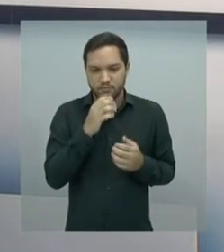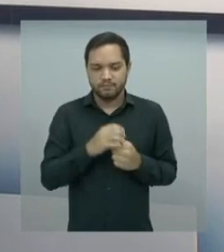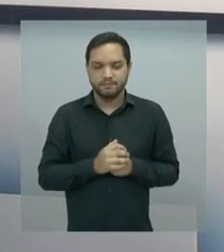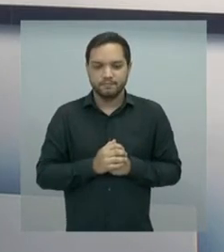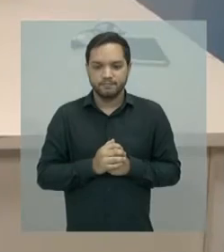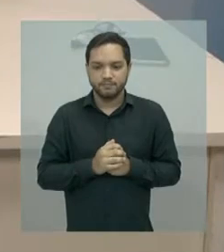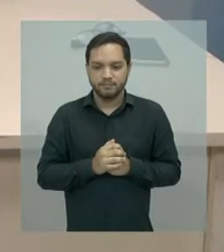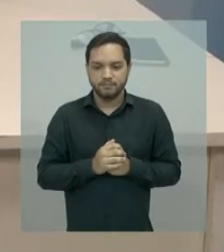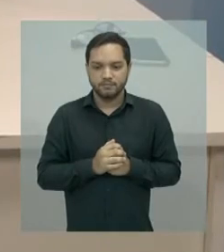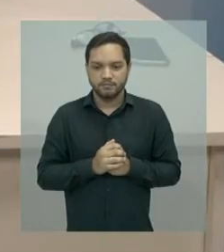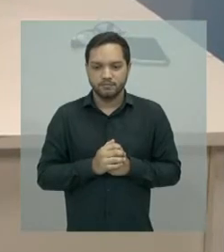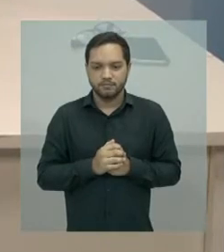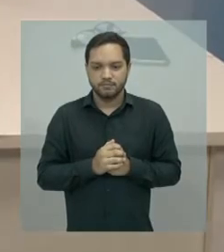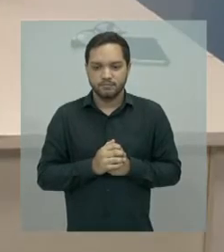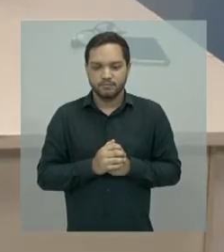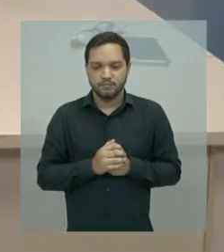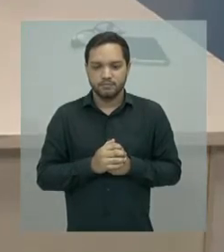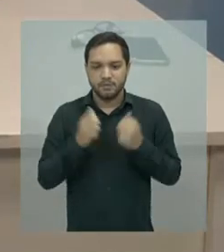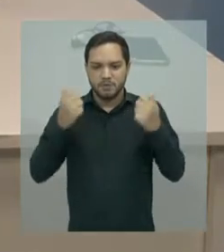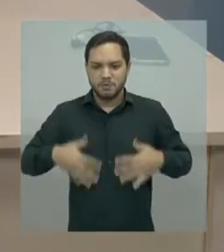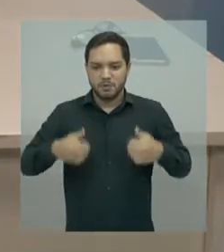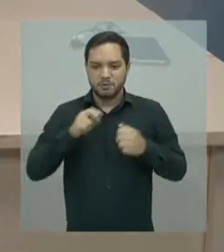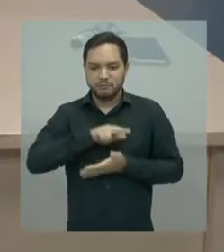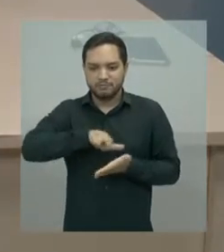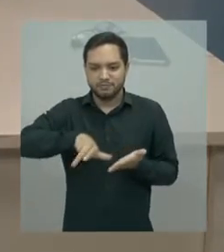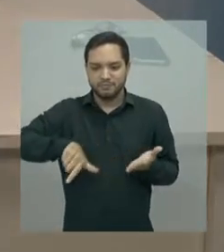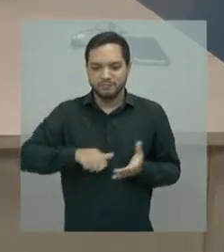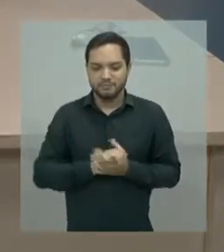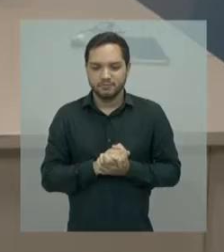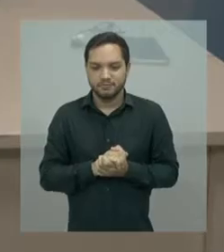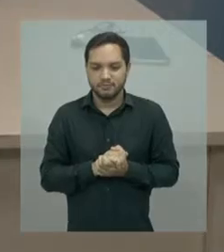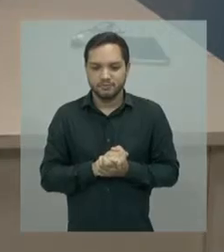lá. Falamos de tudo, não foi? Foi, um pedacinho.